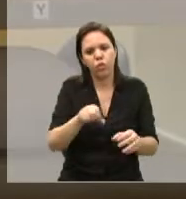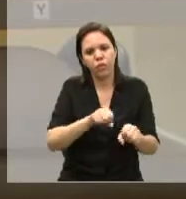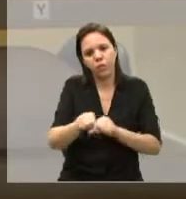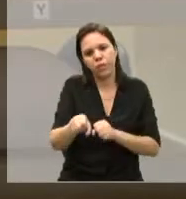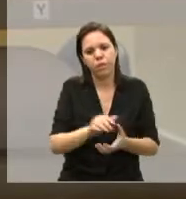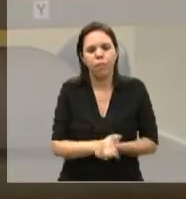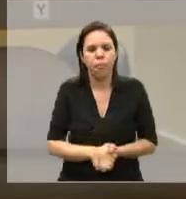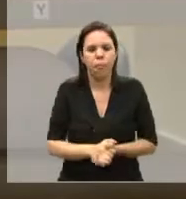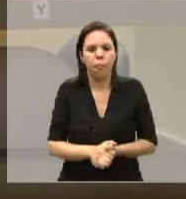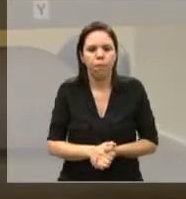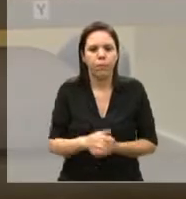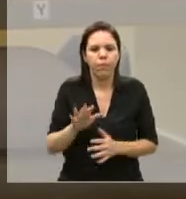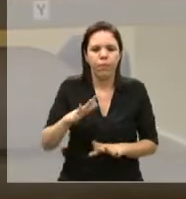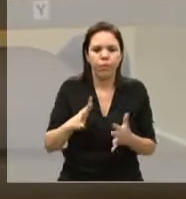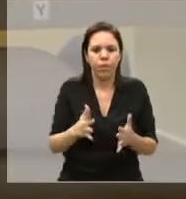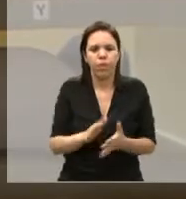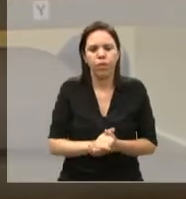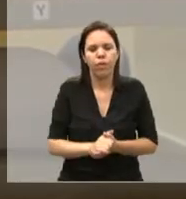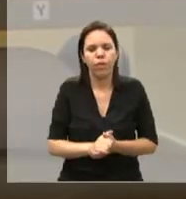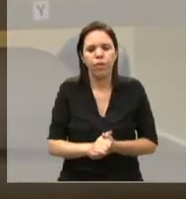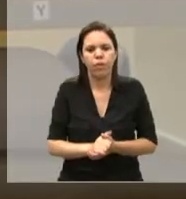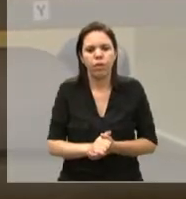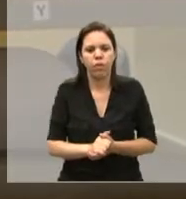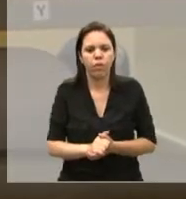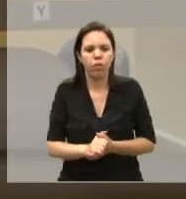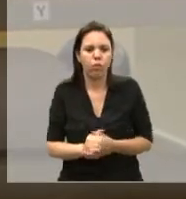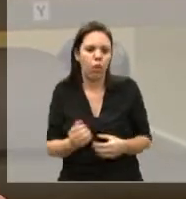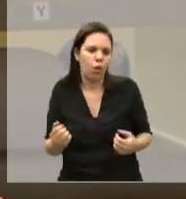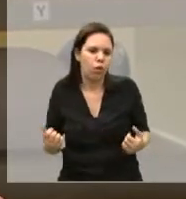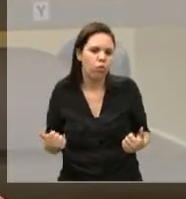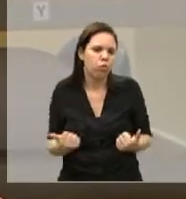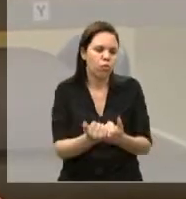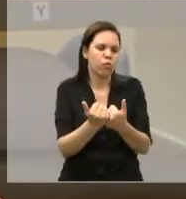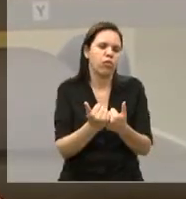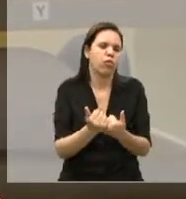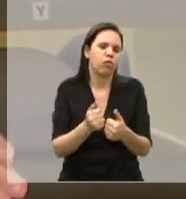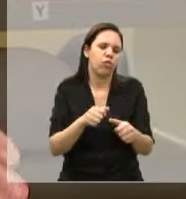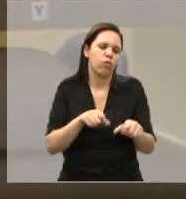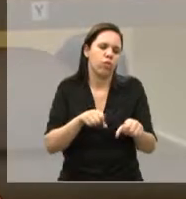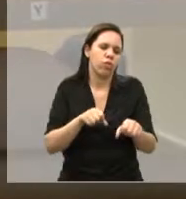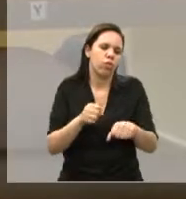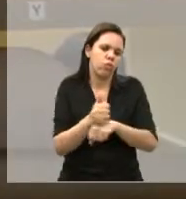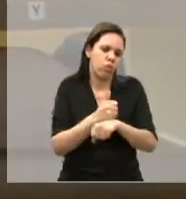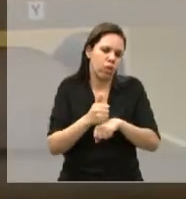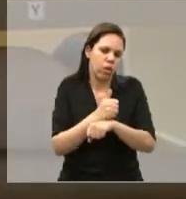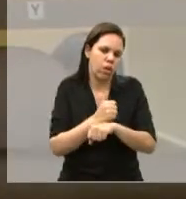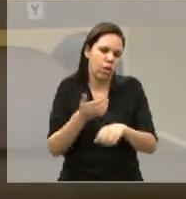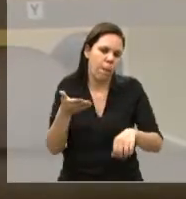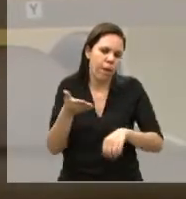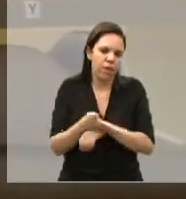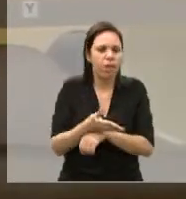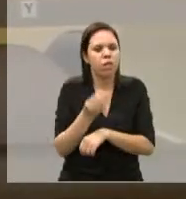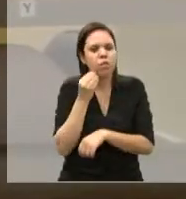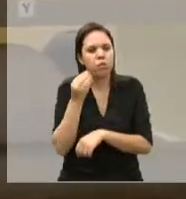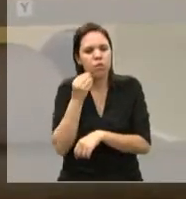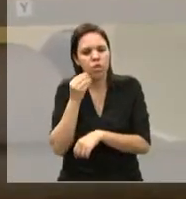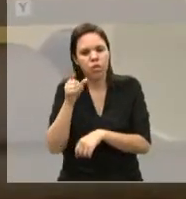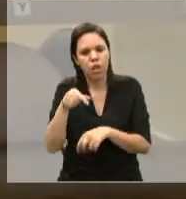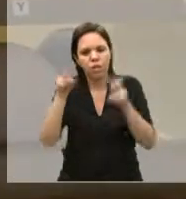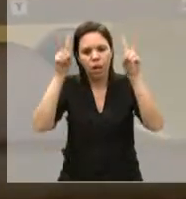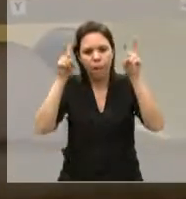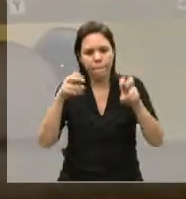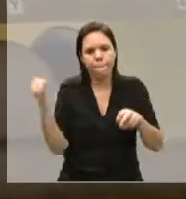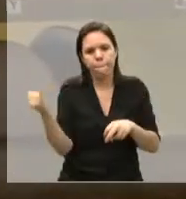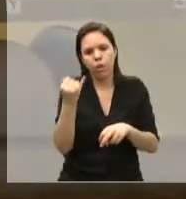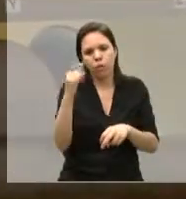quê? Talvez você esteja reposicionando a sua carreira para entrar no novo mercado, que esse tópico é muito importante e você